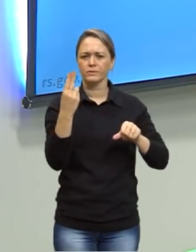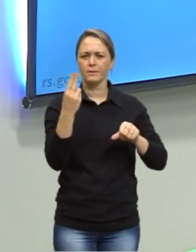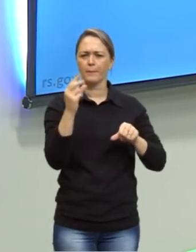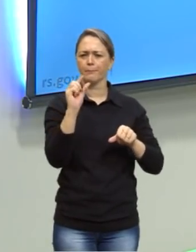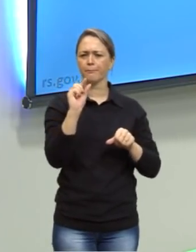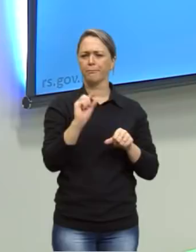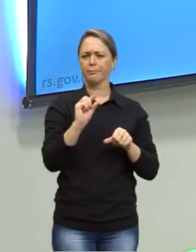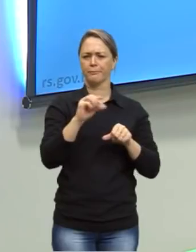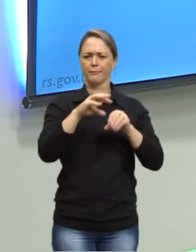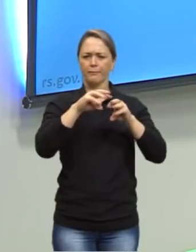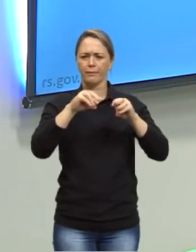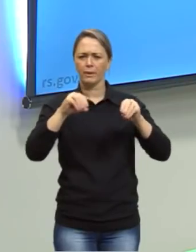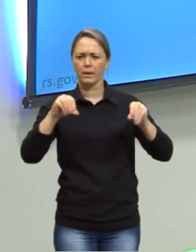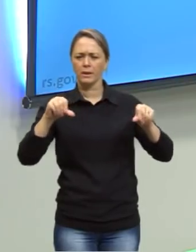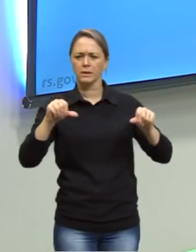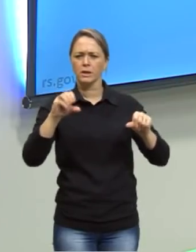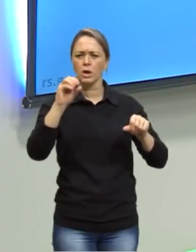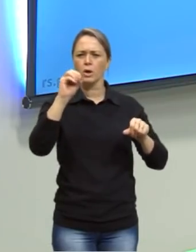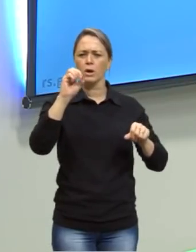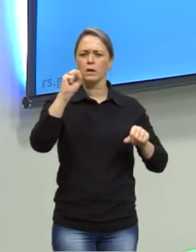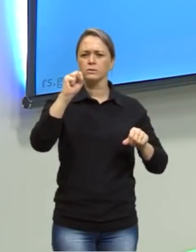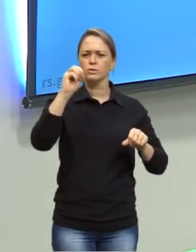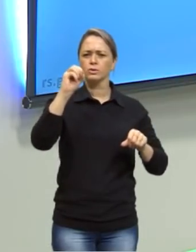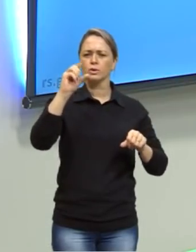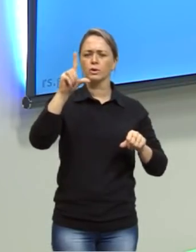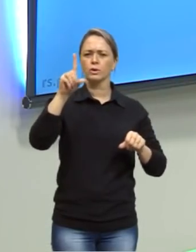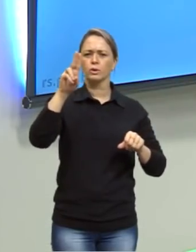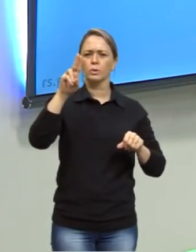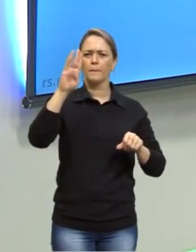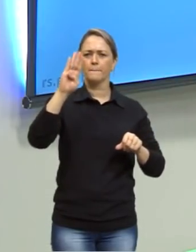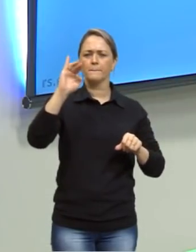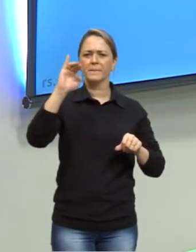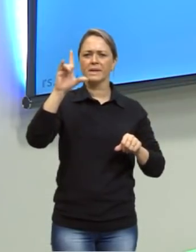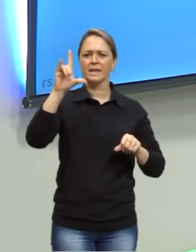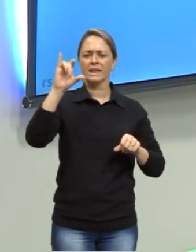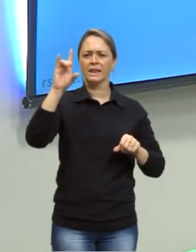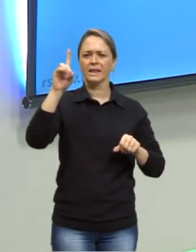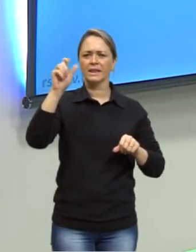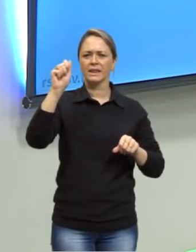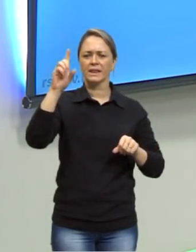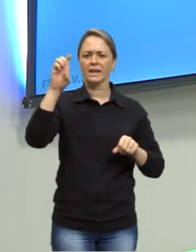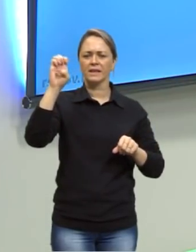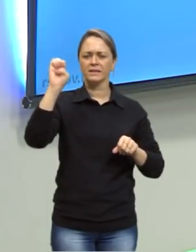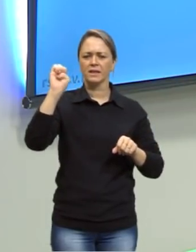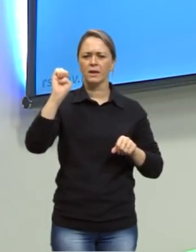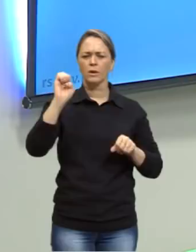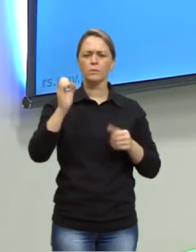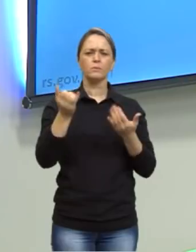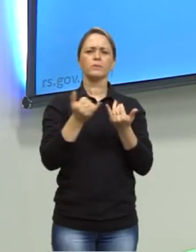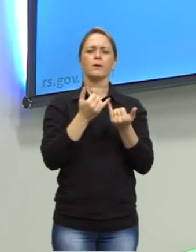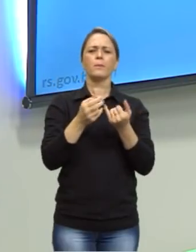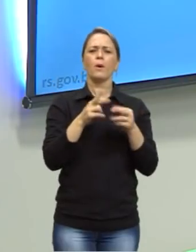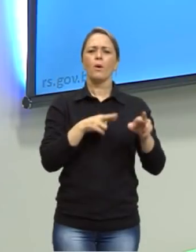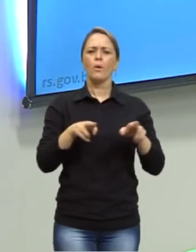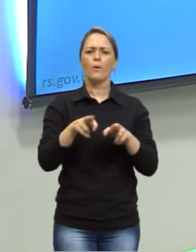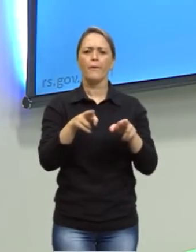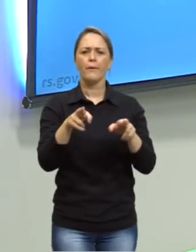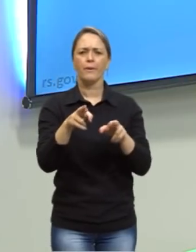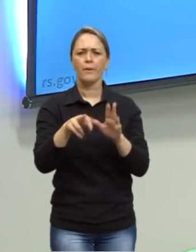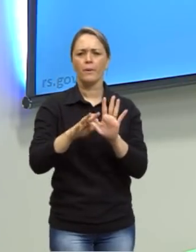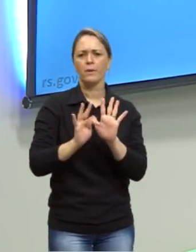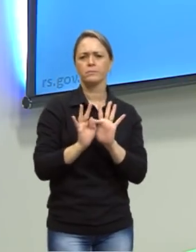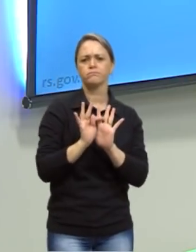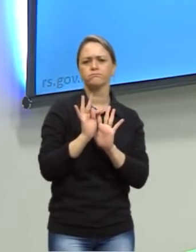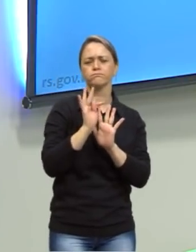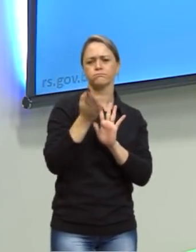baixa e inclusive alterado quando a gente aumenta a temperatura do corpo do leito do rio tá aquilo ali pode